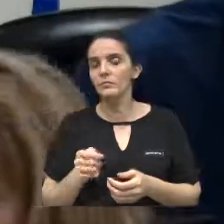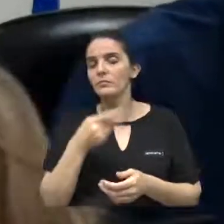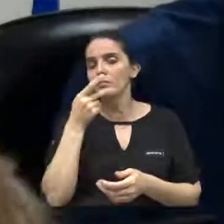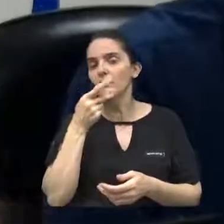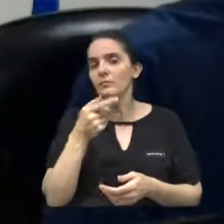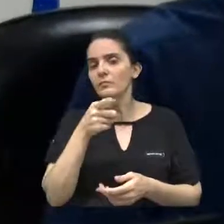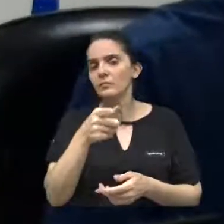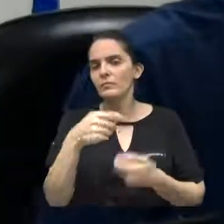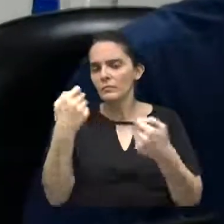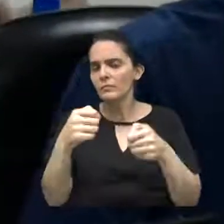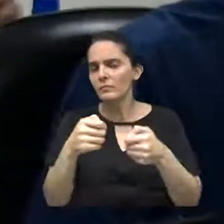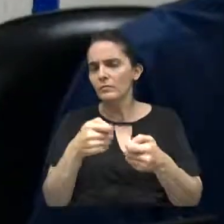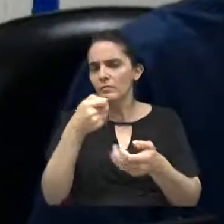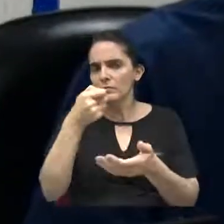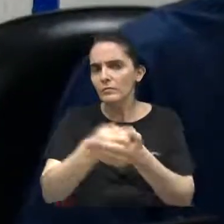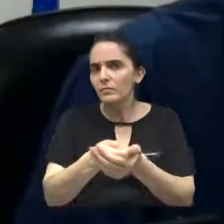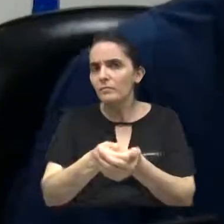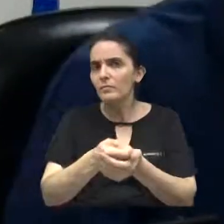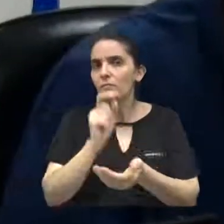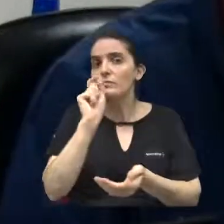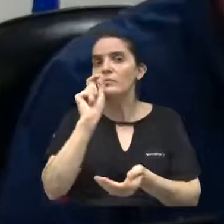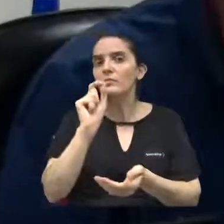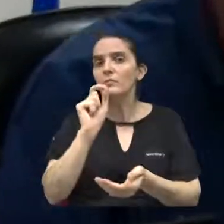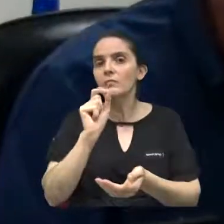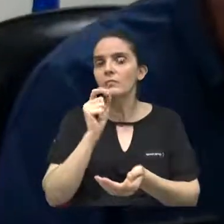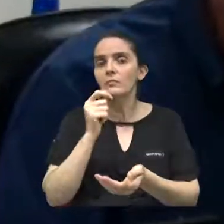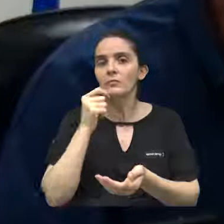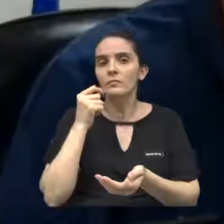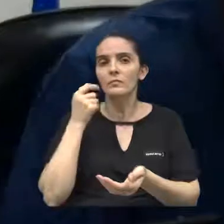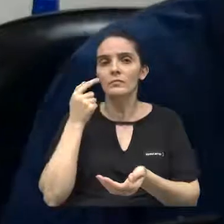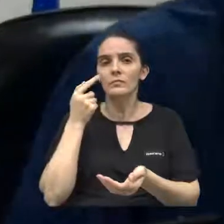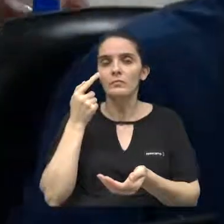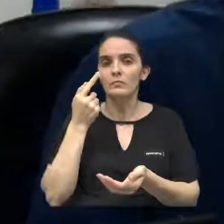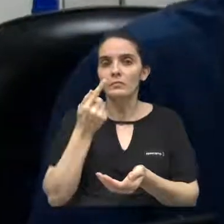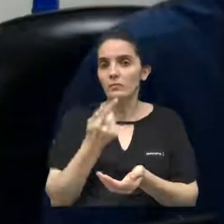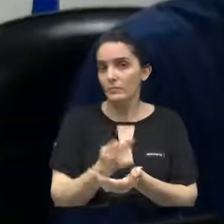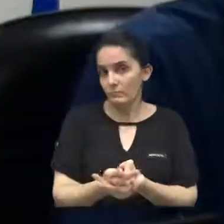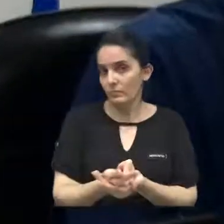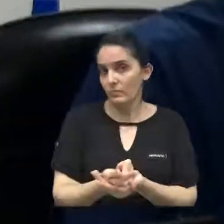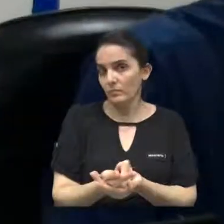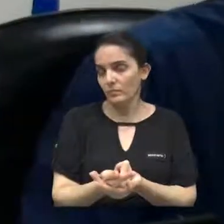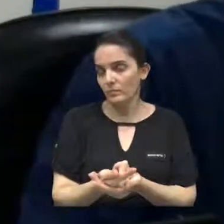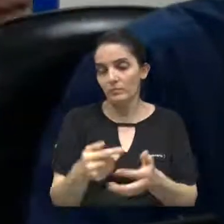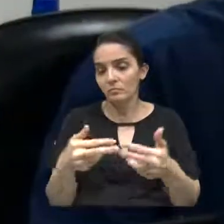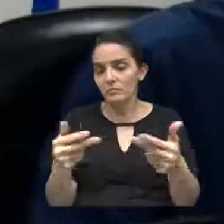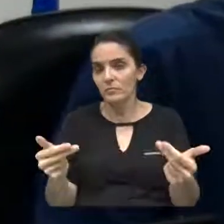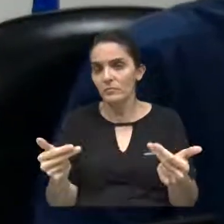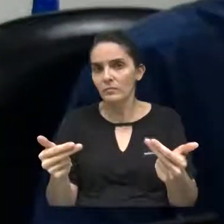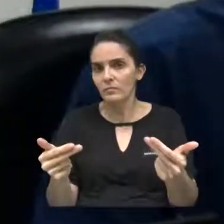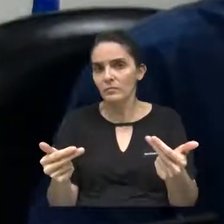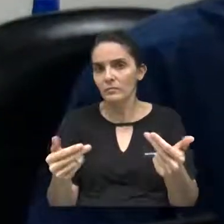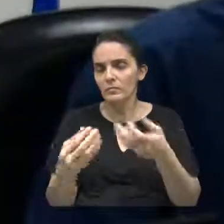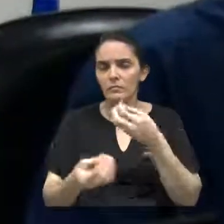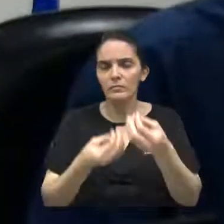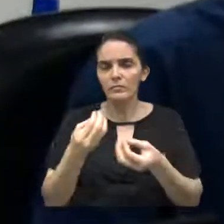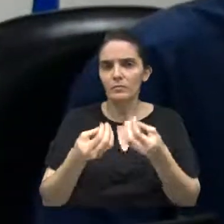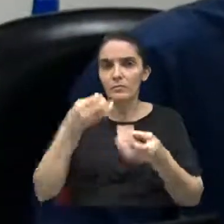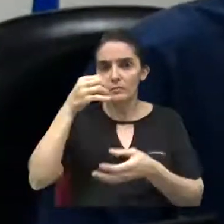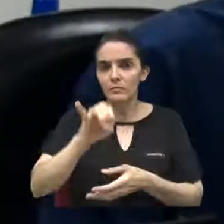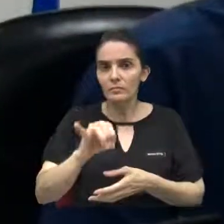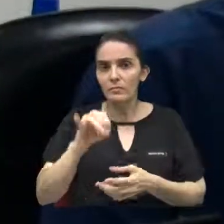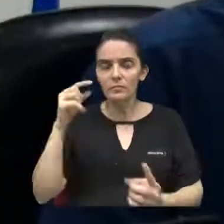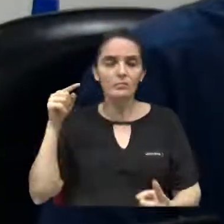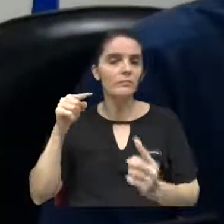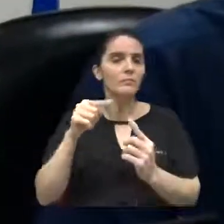imposição da compra de um produto para que você tivesse aquilo como você tinha de